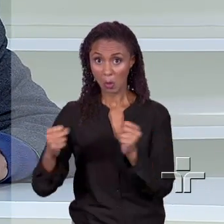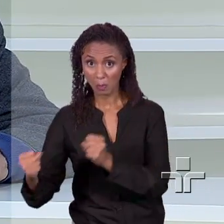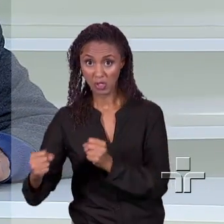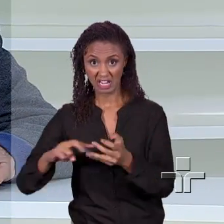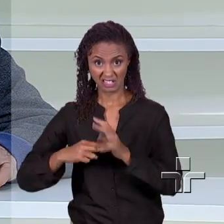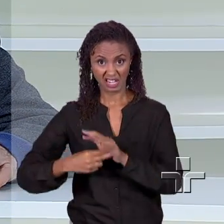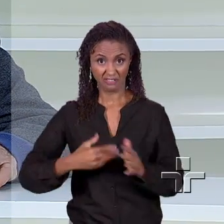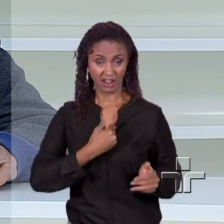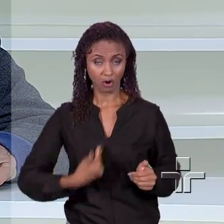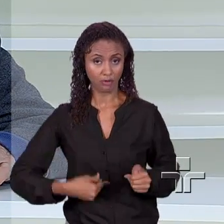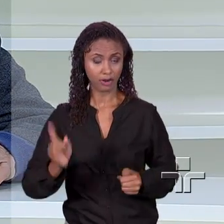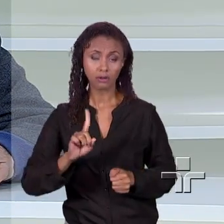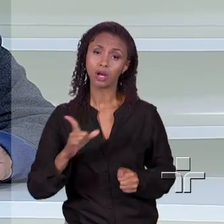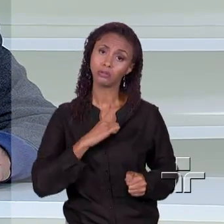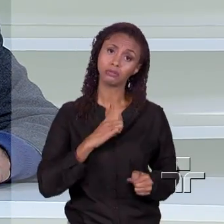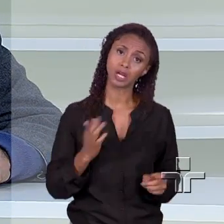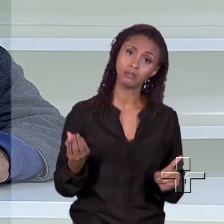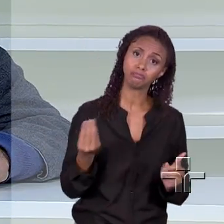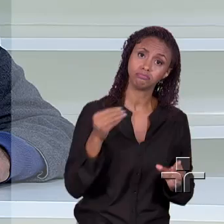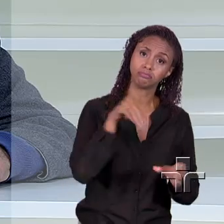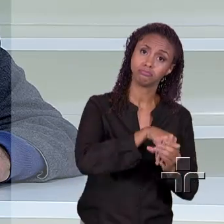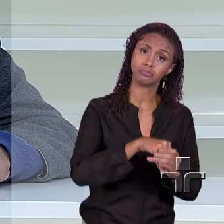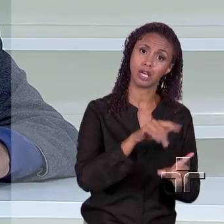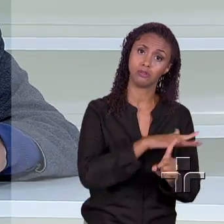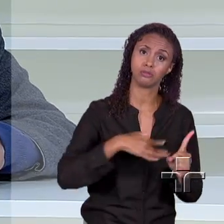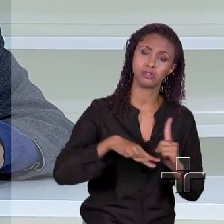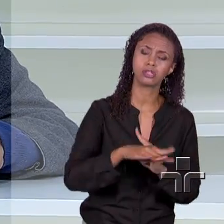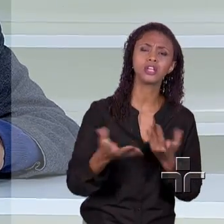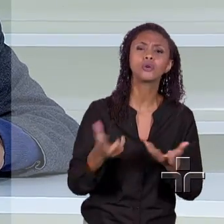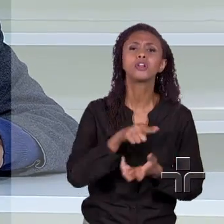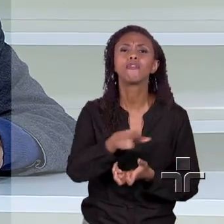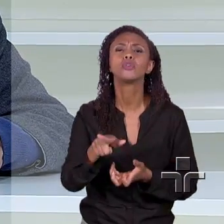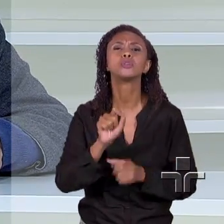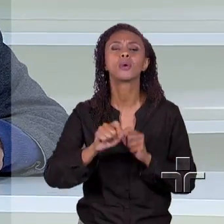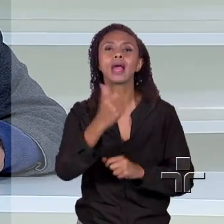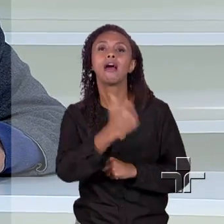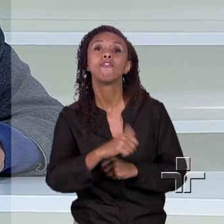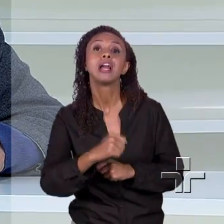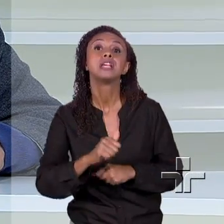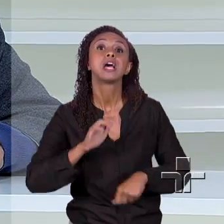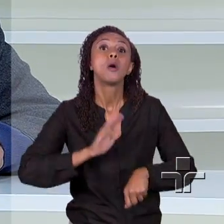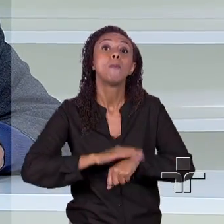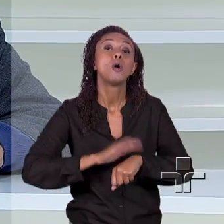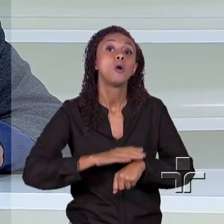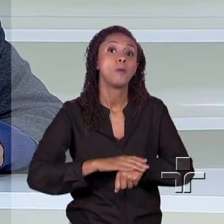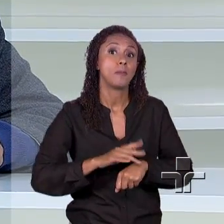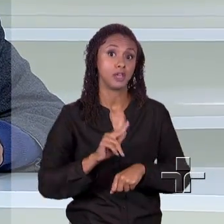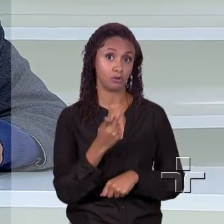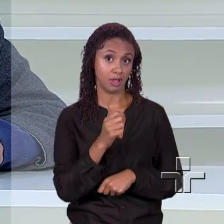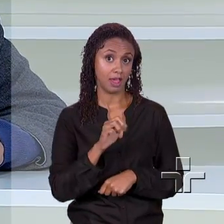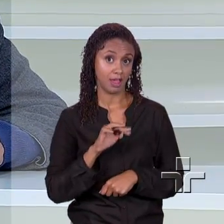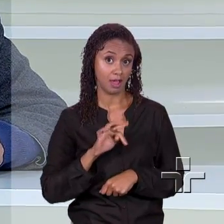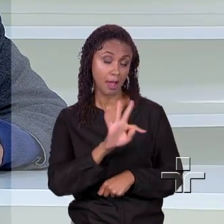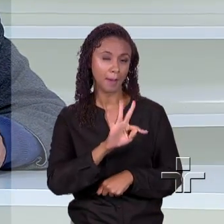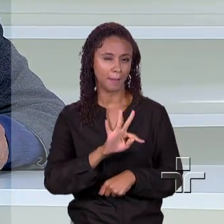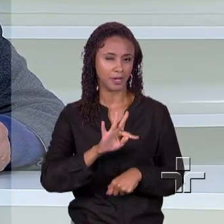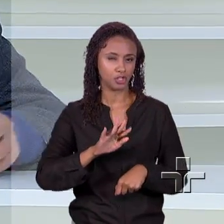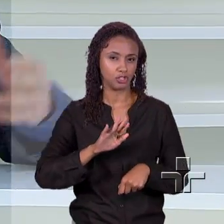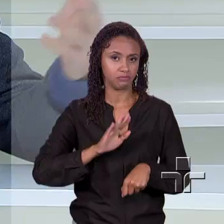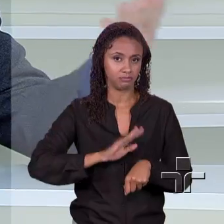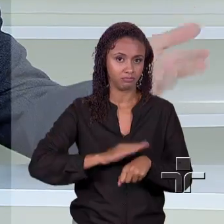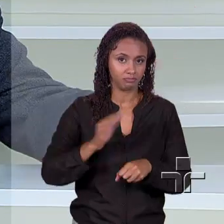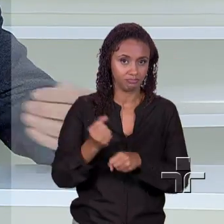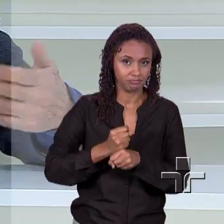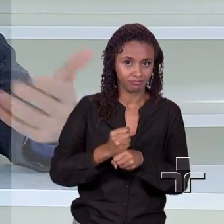nas relações sociais. Eu gostaria que você avaliasse a contribuição que ele deu naquele momento, no início dos anos 80, até chegar